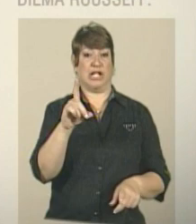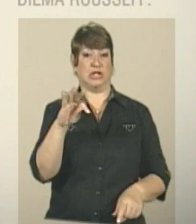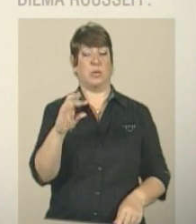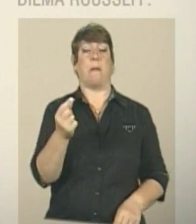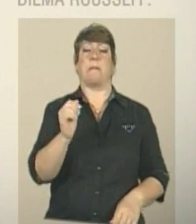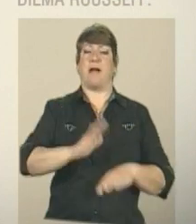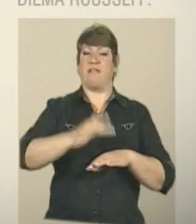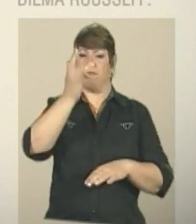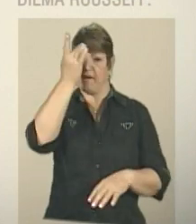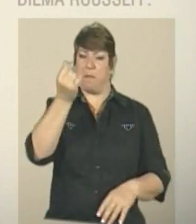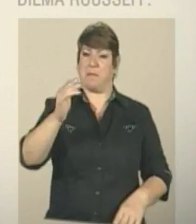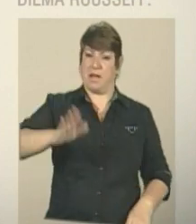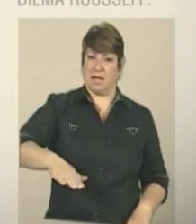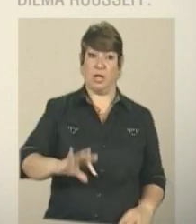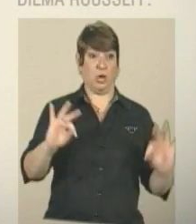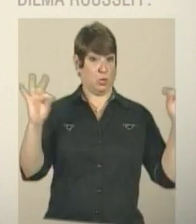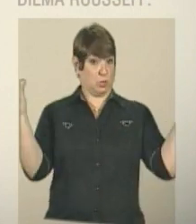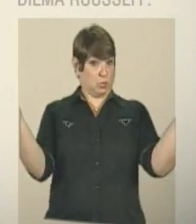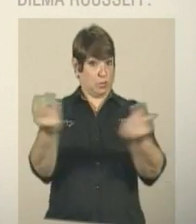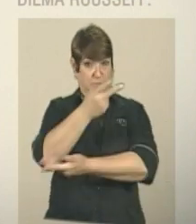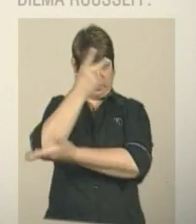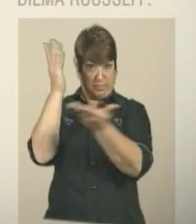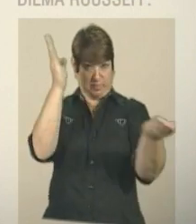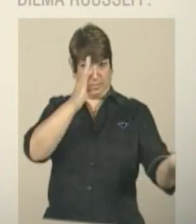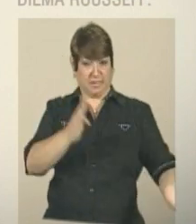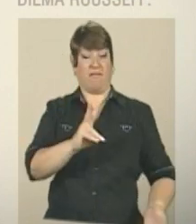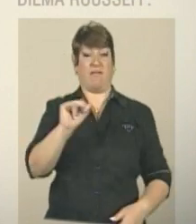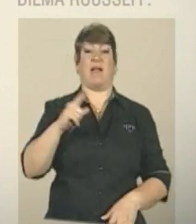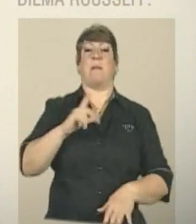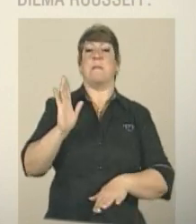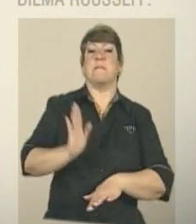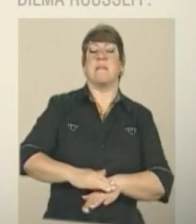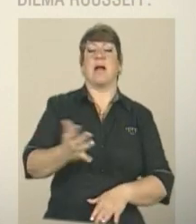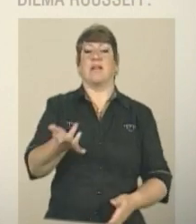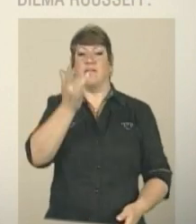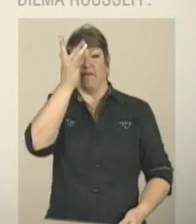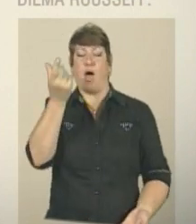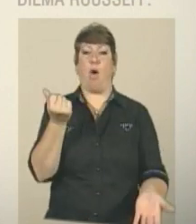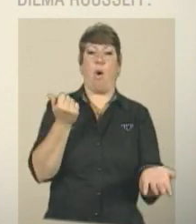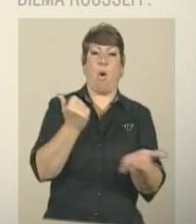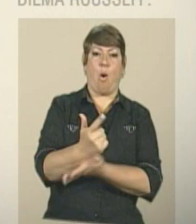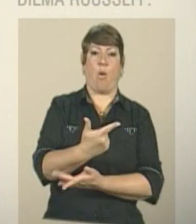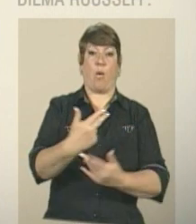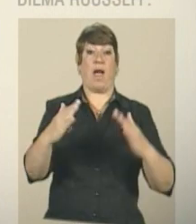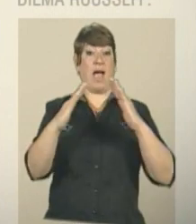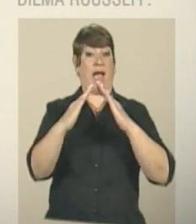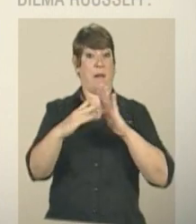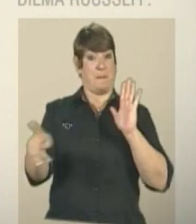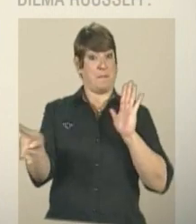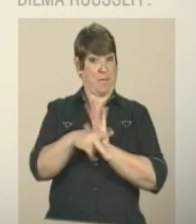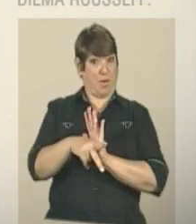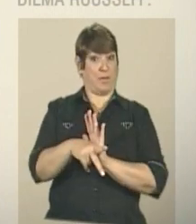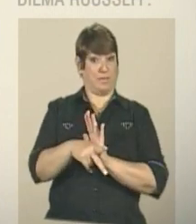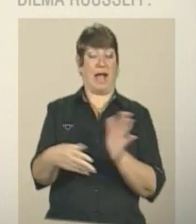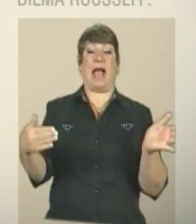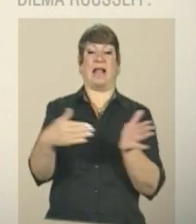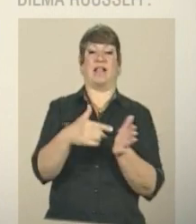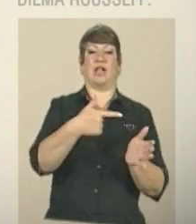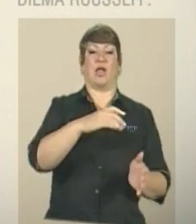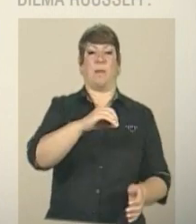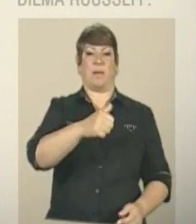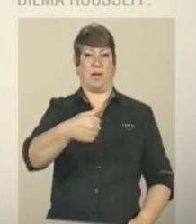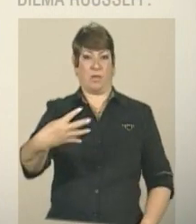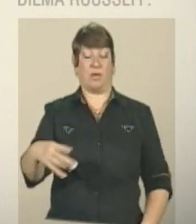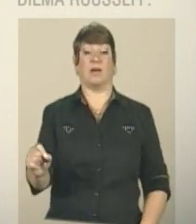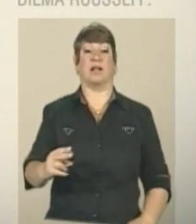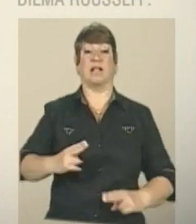barato. Todos os brasileiros vão ter mais facilidades para comprar a casa própria. Até 2014, a